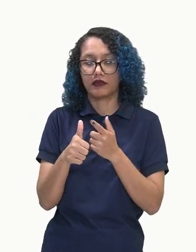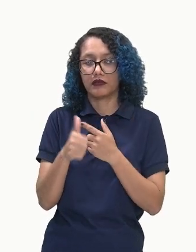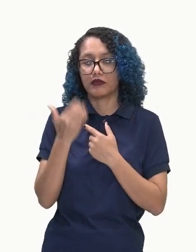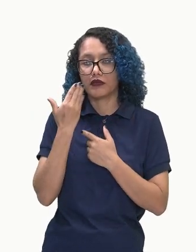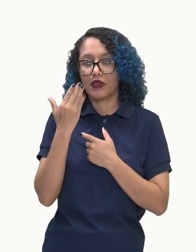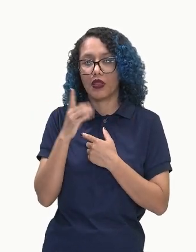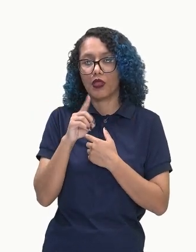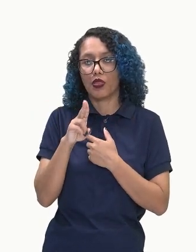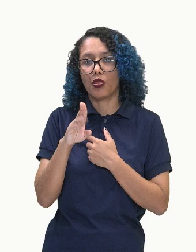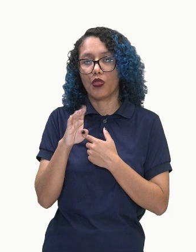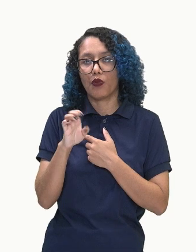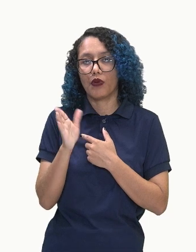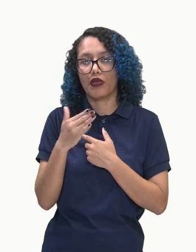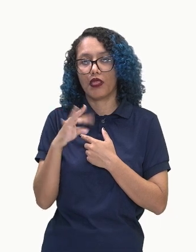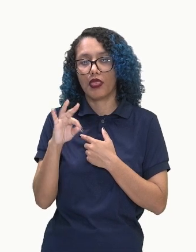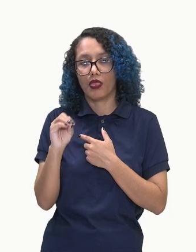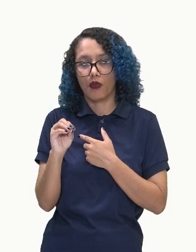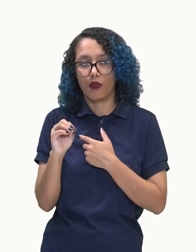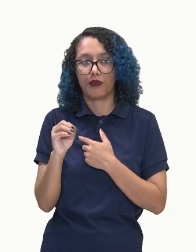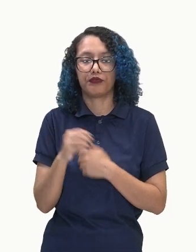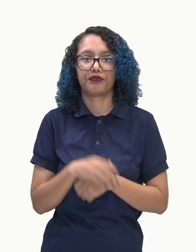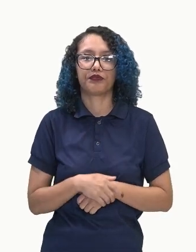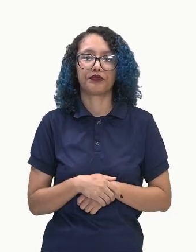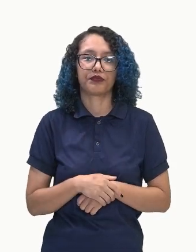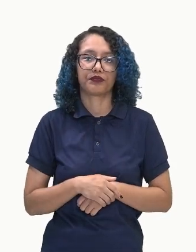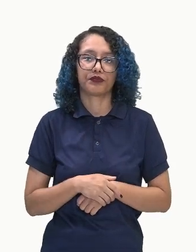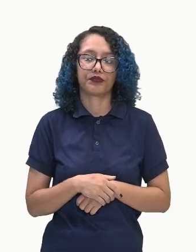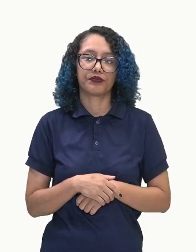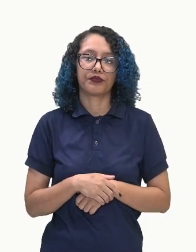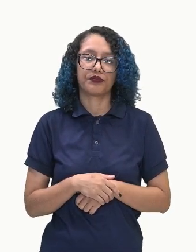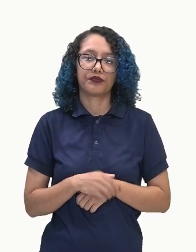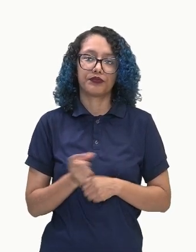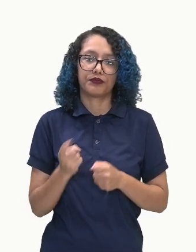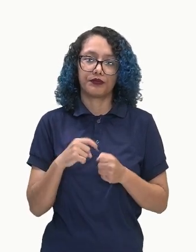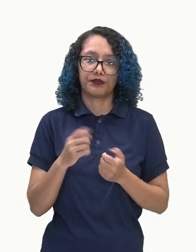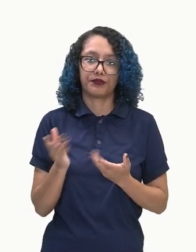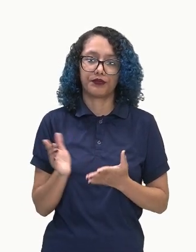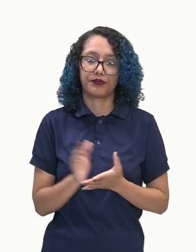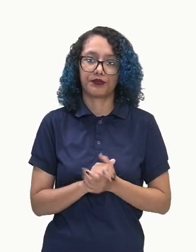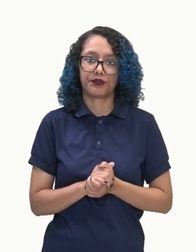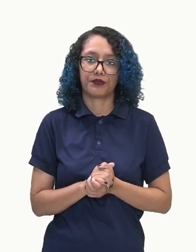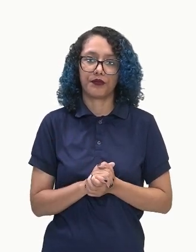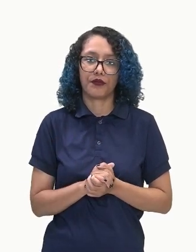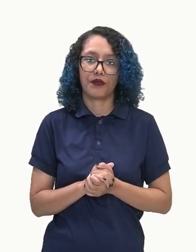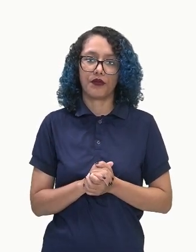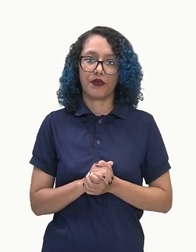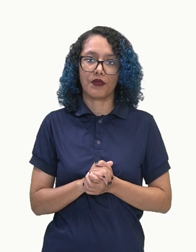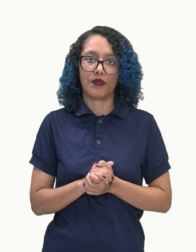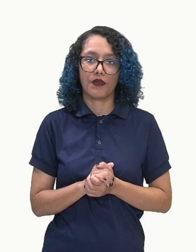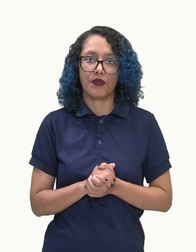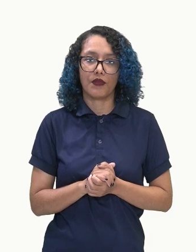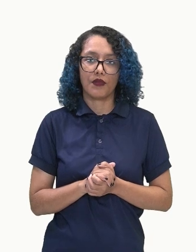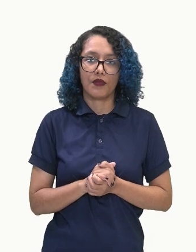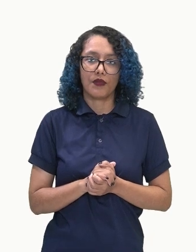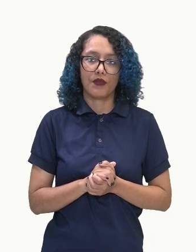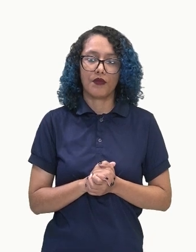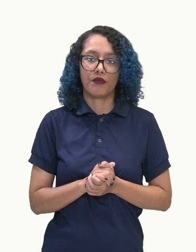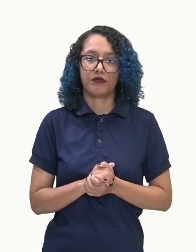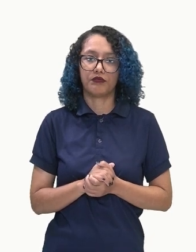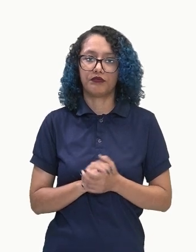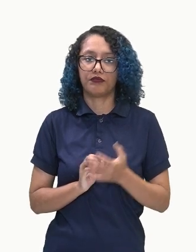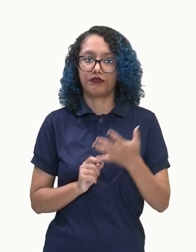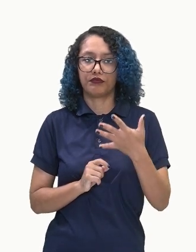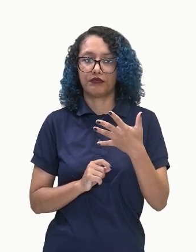Due to, devido a. Só voltando aqui rapidamente, olha só, essas duas aqui então são as que nós